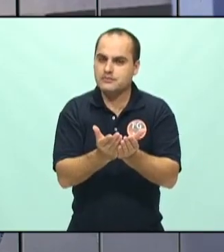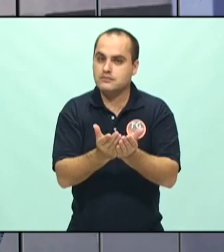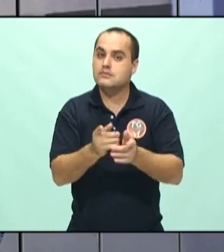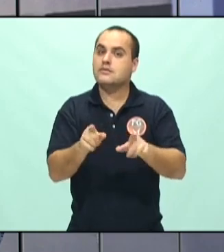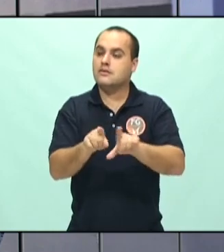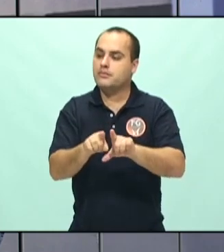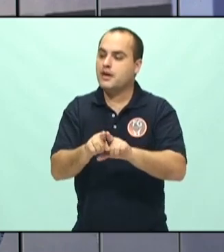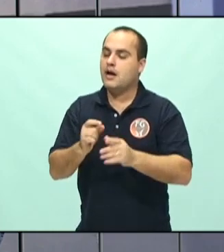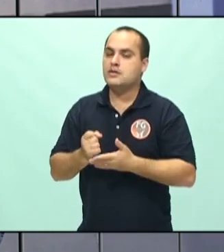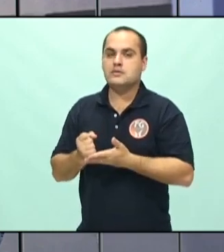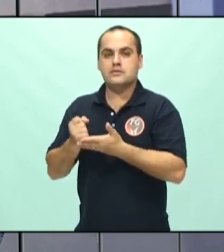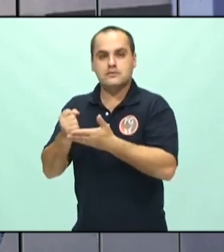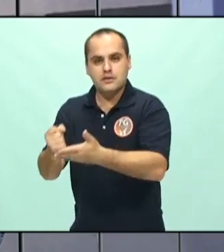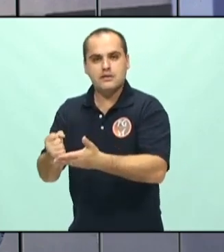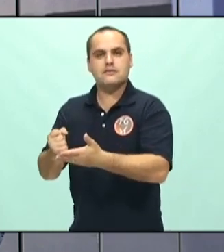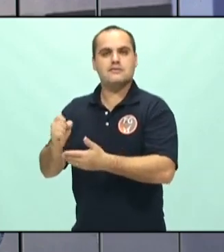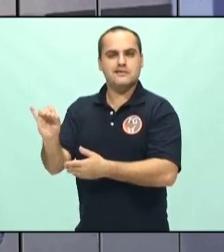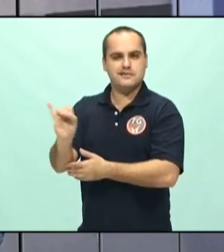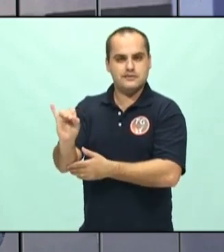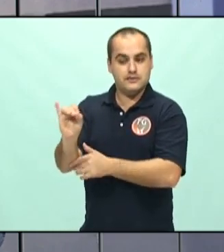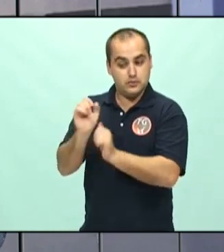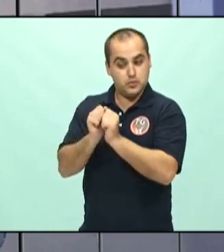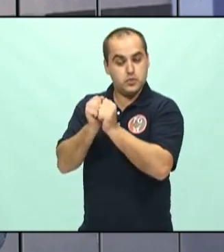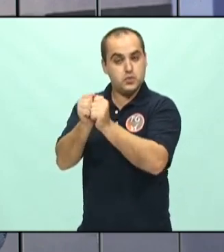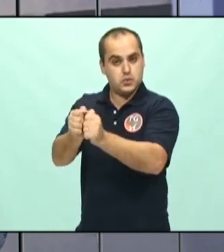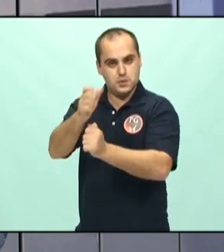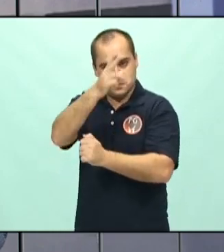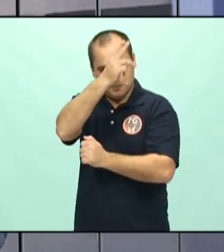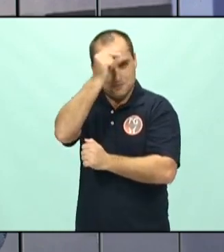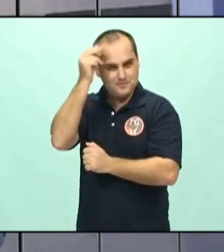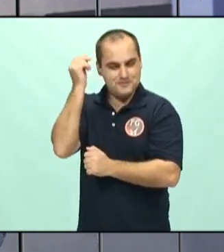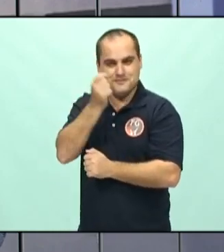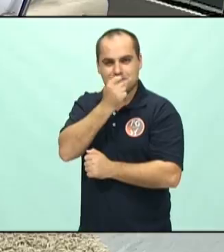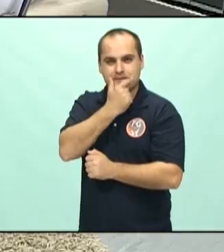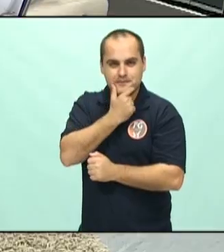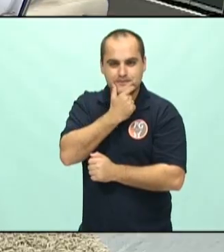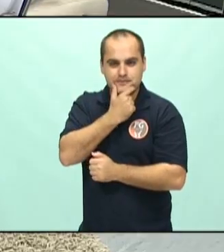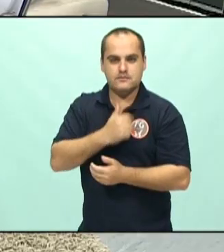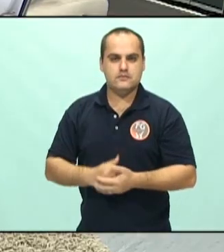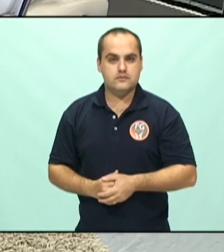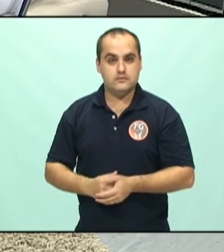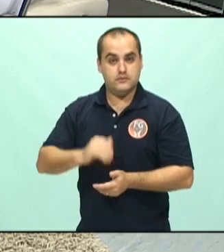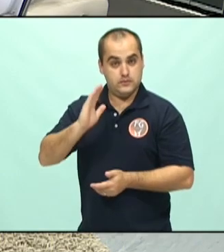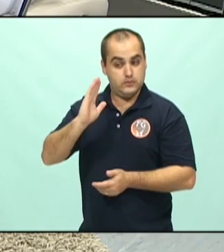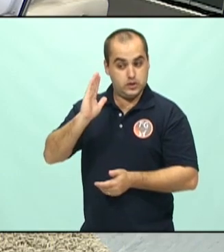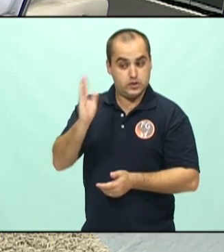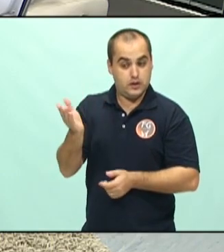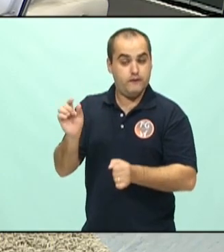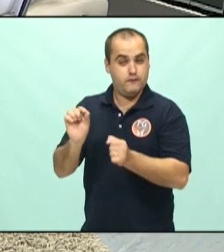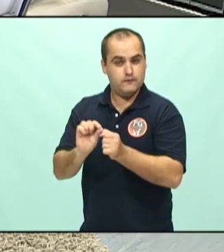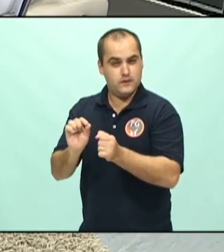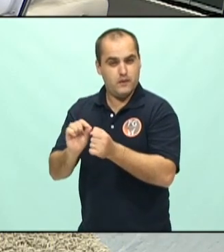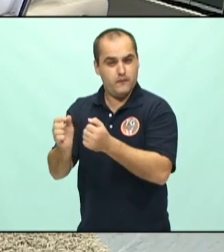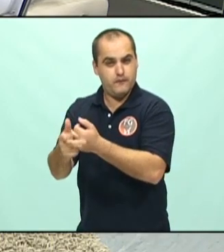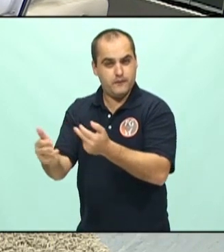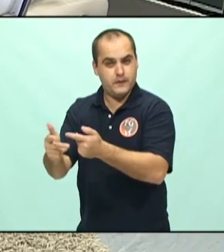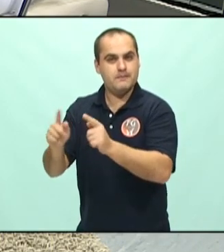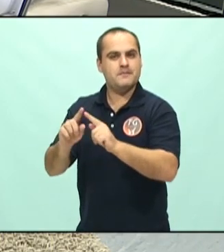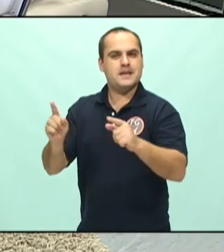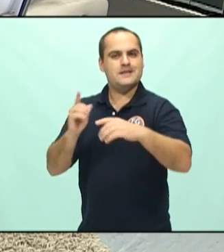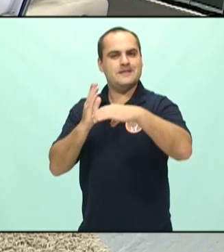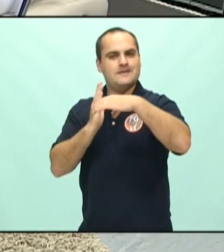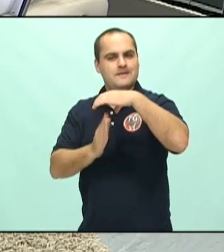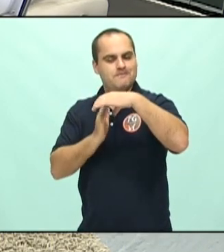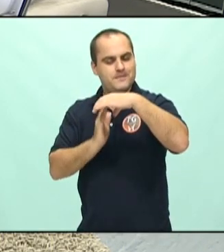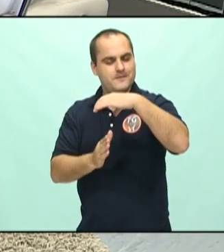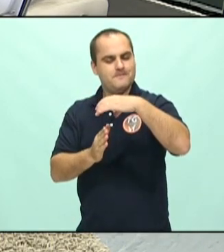junto com o governo o vôlei mas é foi feita muita coisa só que na itaipava ainda tem muita coisa a